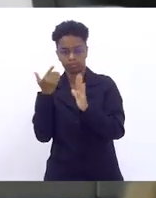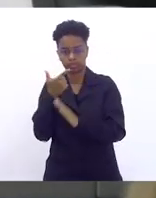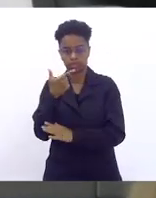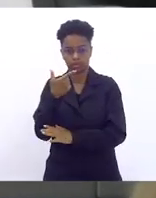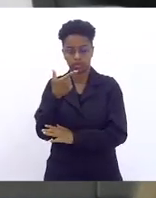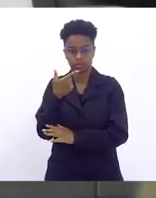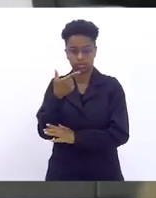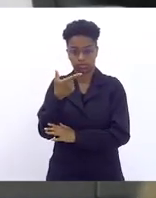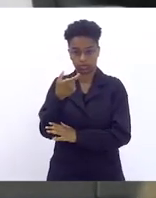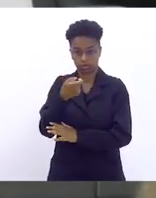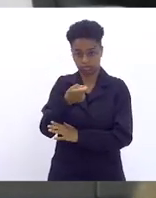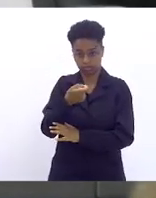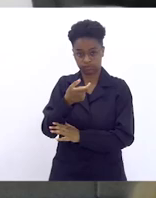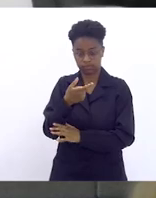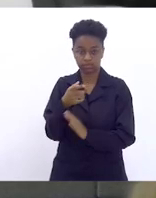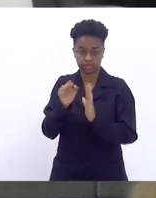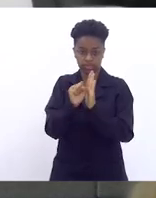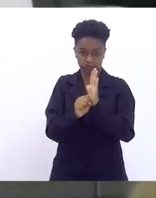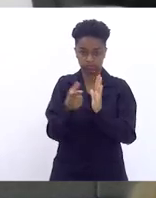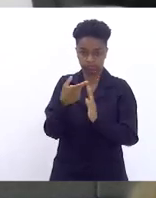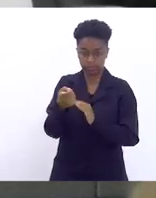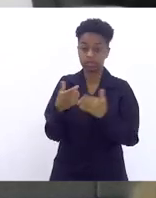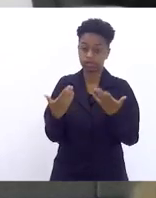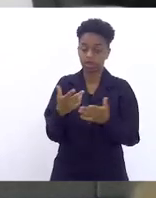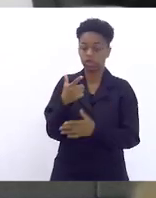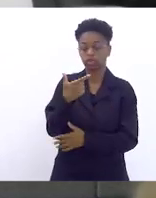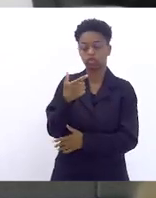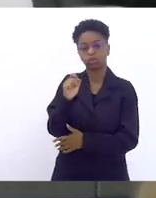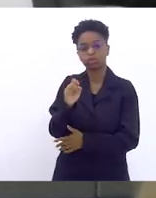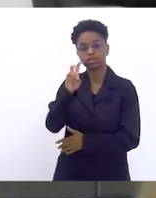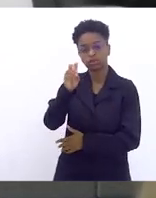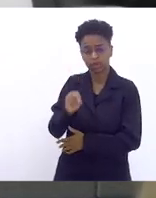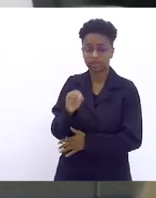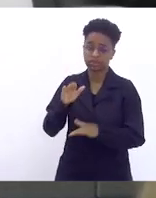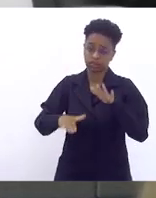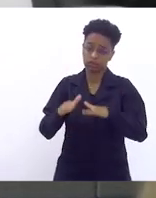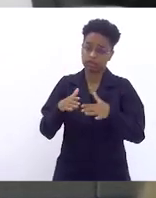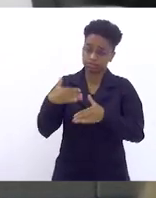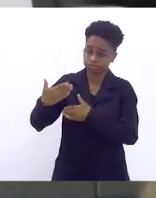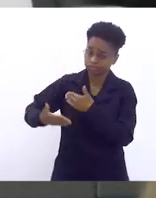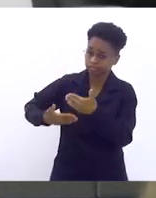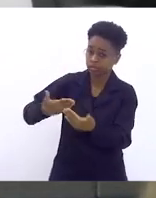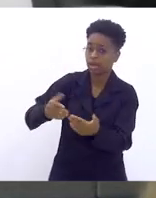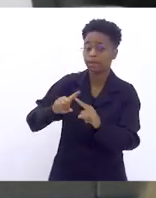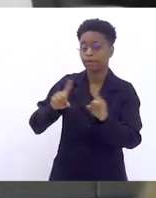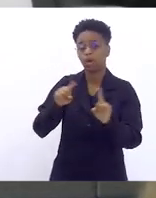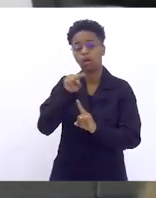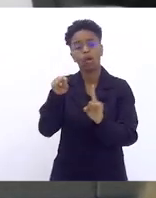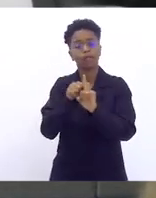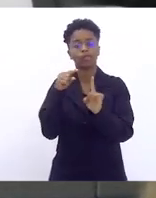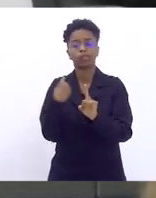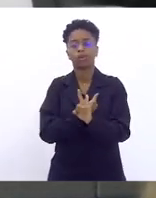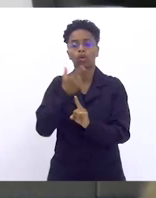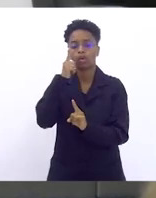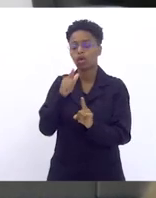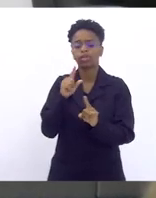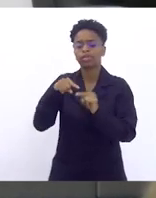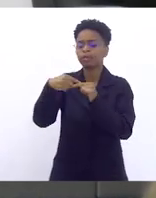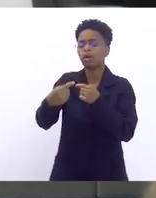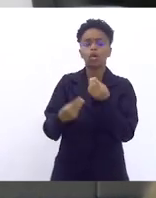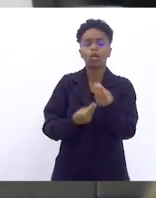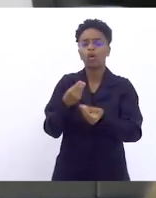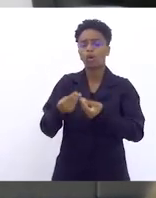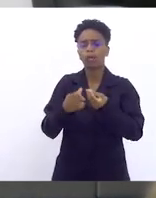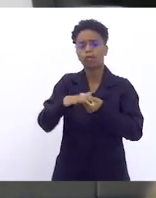2050 provavelmente vai ser posto cercado mas o objetivo é chegar lá e depois disso como é que faz como é que fica esse mercado